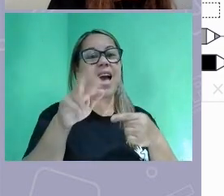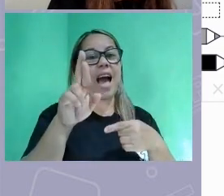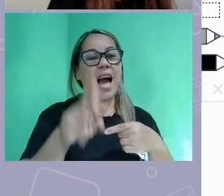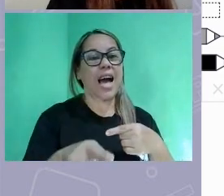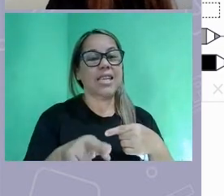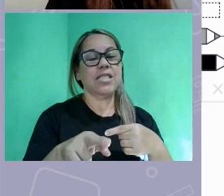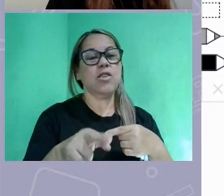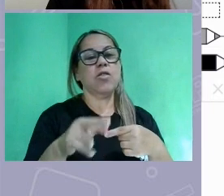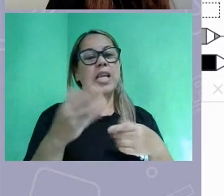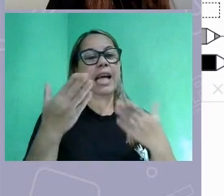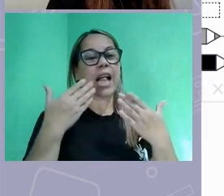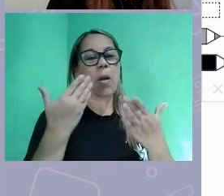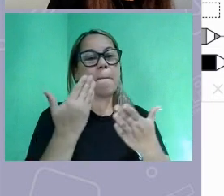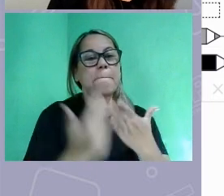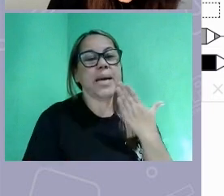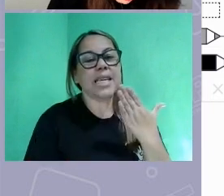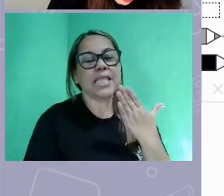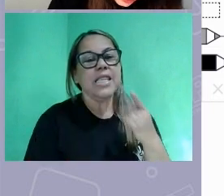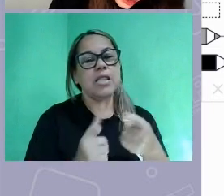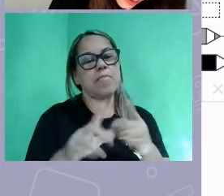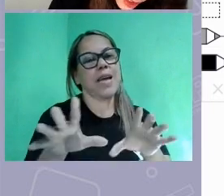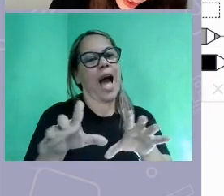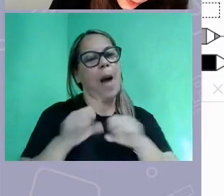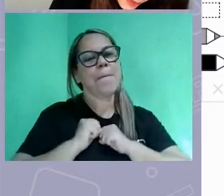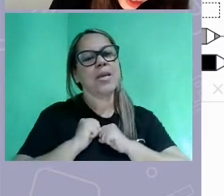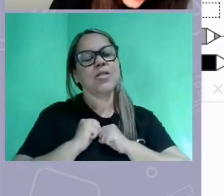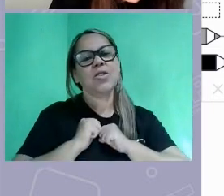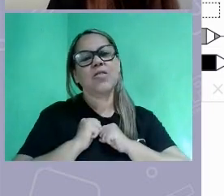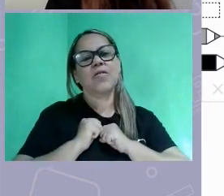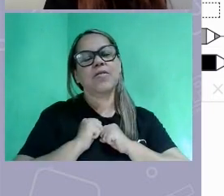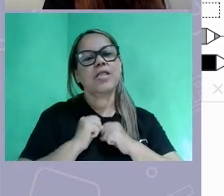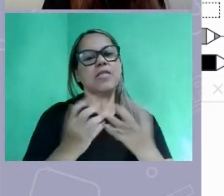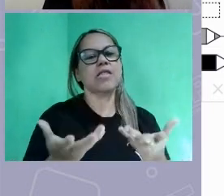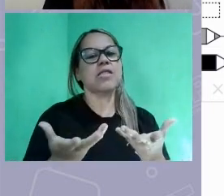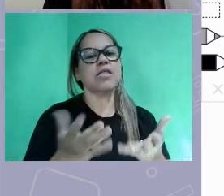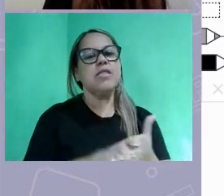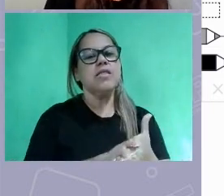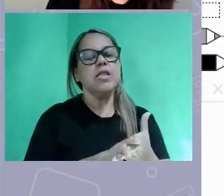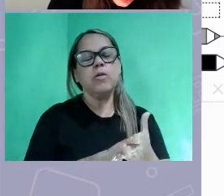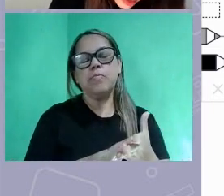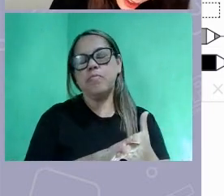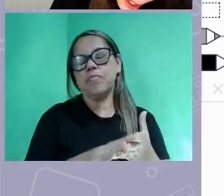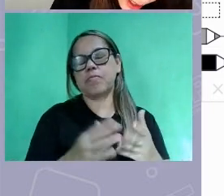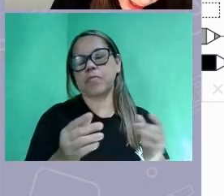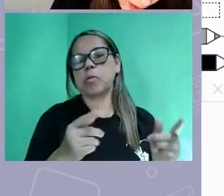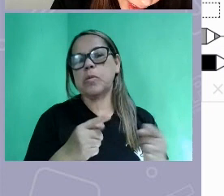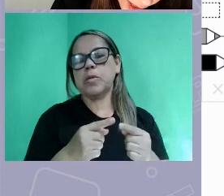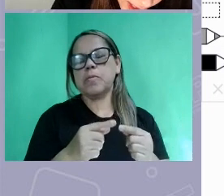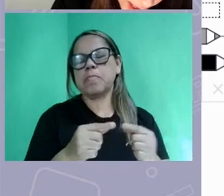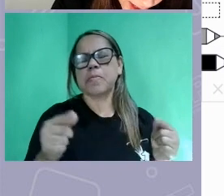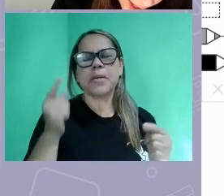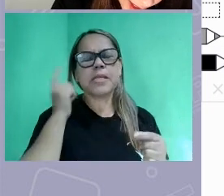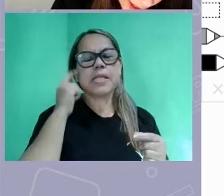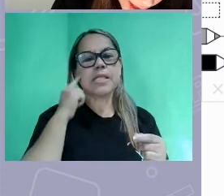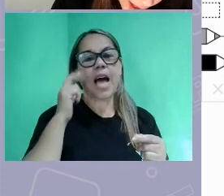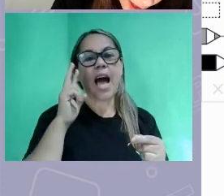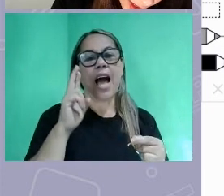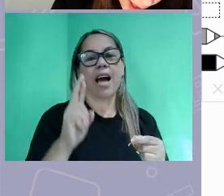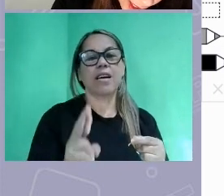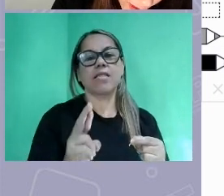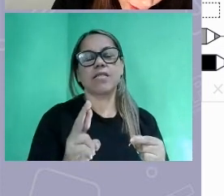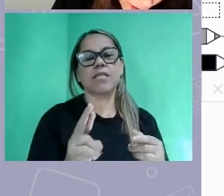perdido e calor absorvido ele fica em termos de dimensão a razão né? entre